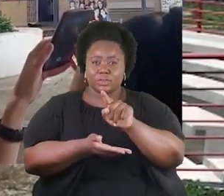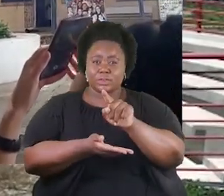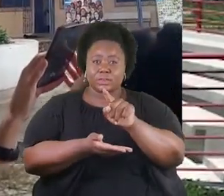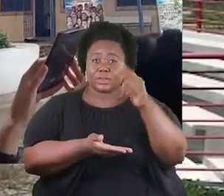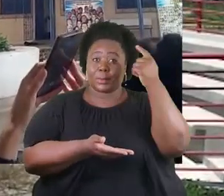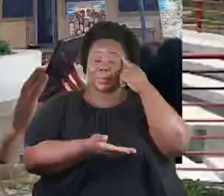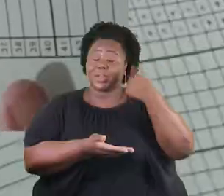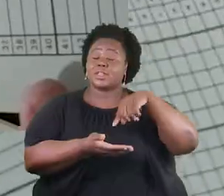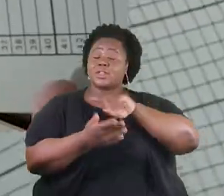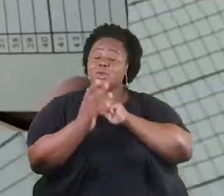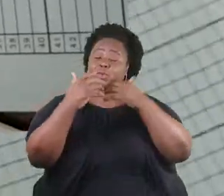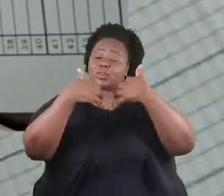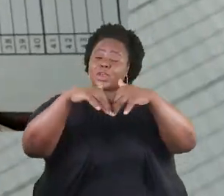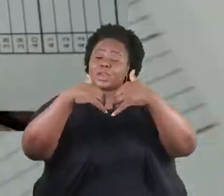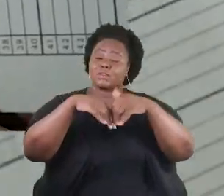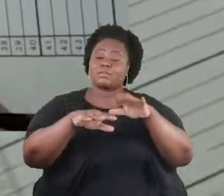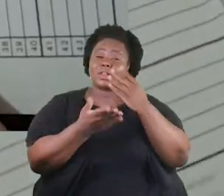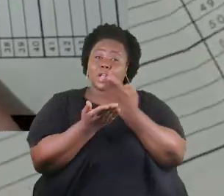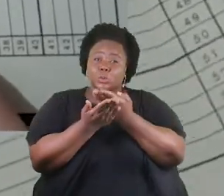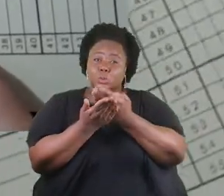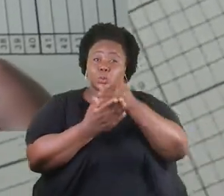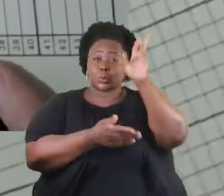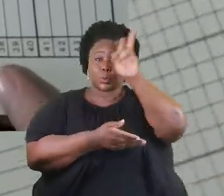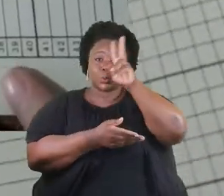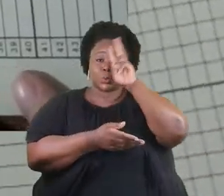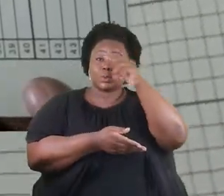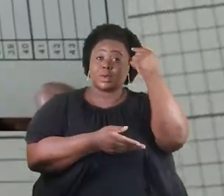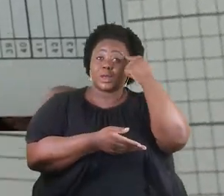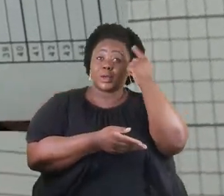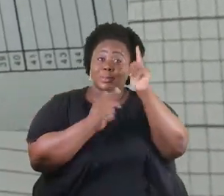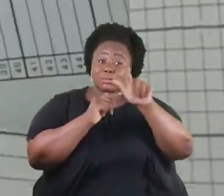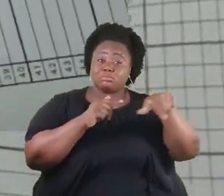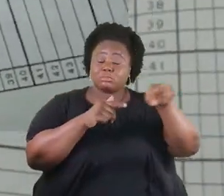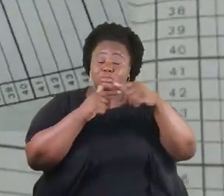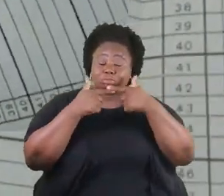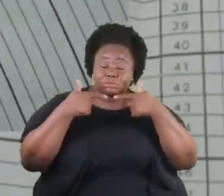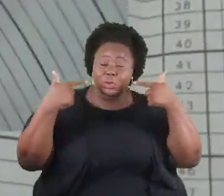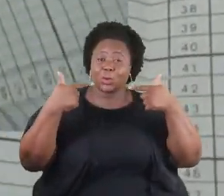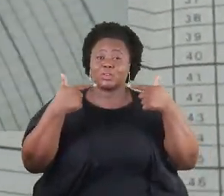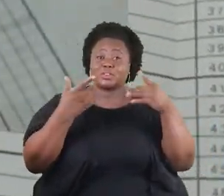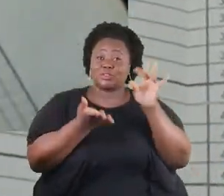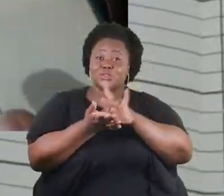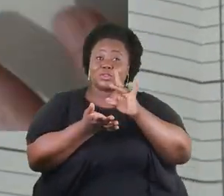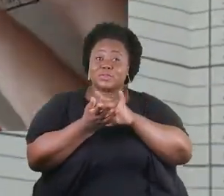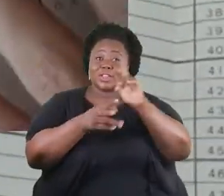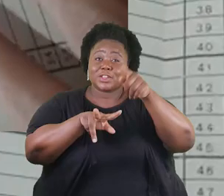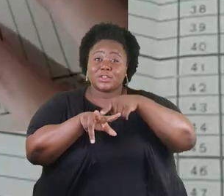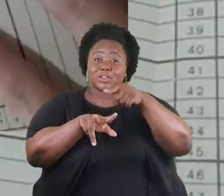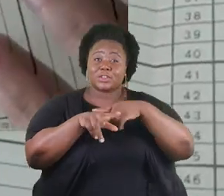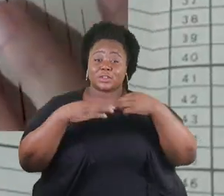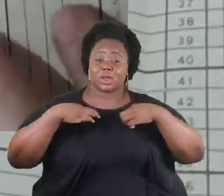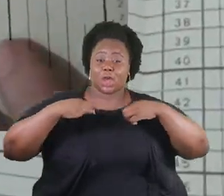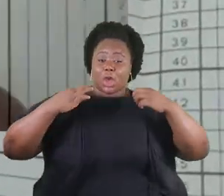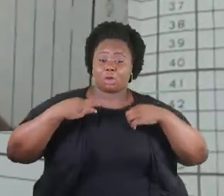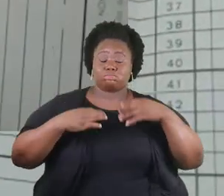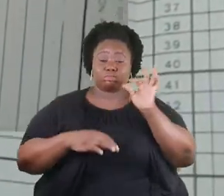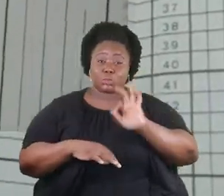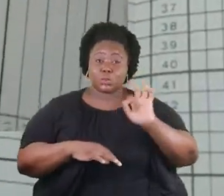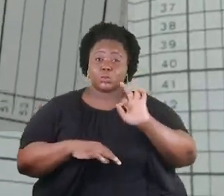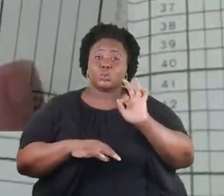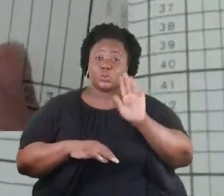penso em nossas reflexões nas aulas de história. Penso em seus sorrisos largos, chinelos de dedo, blusas da